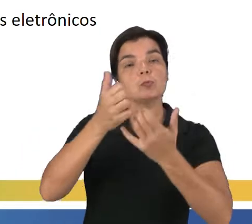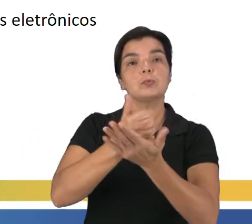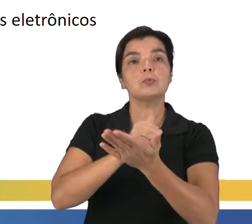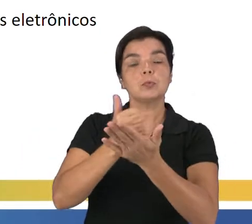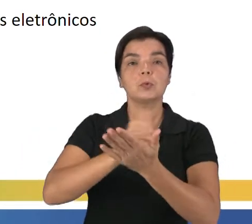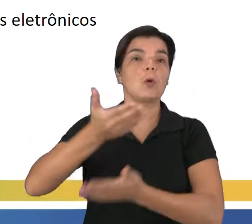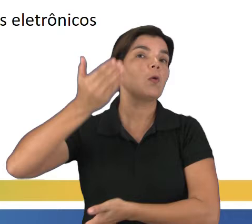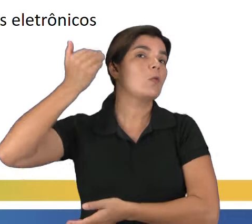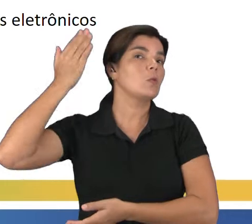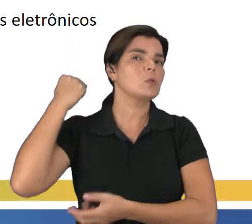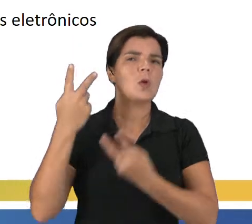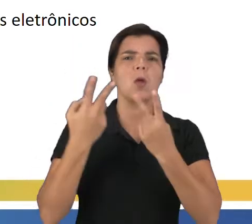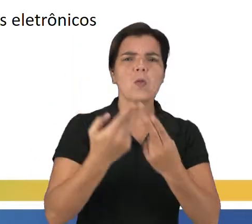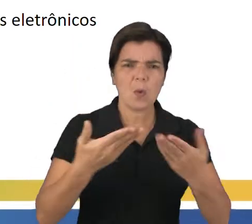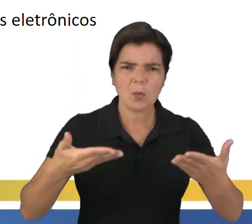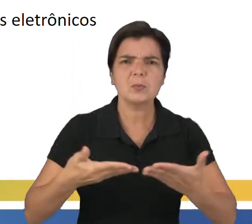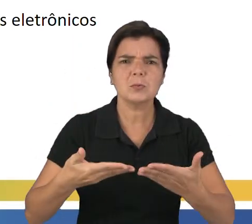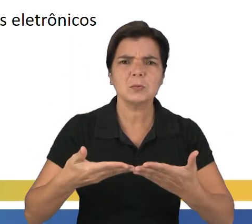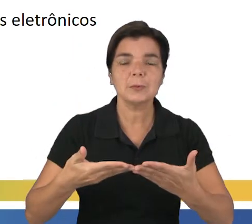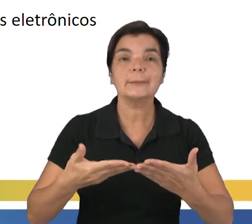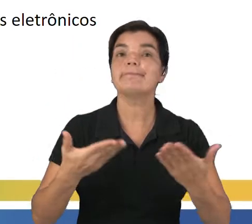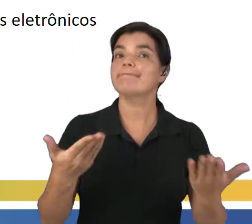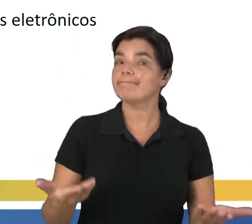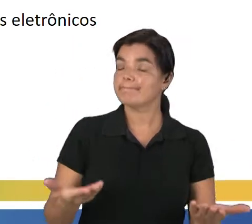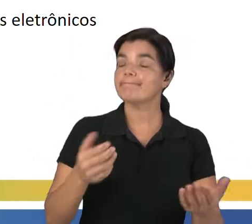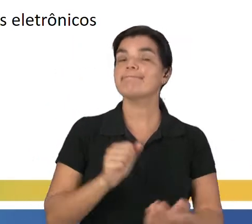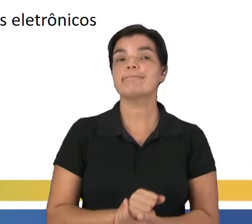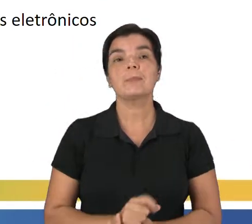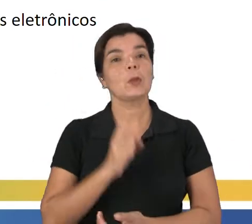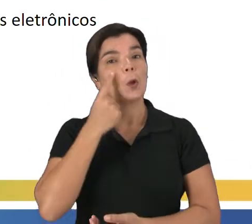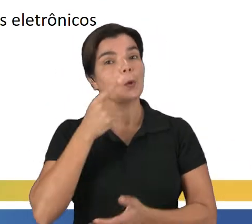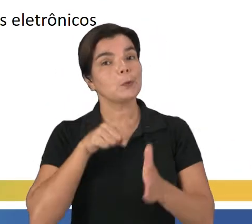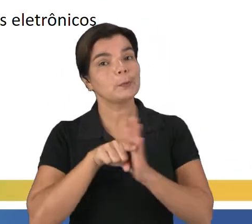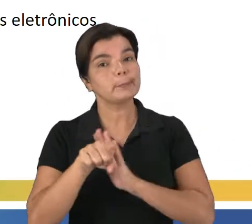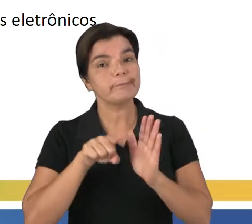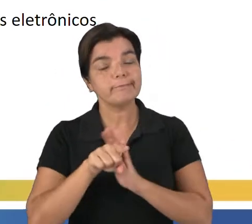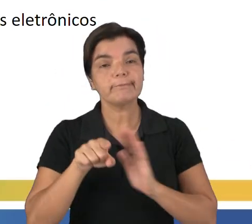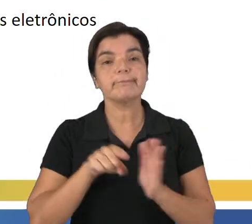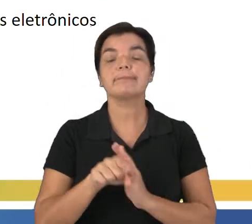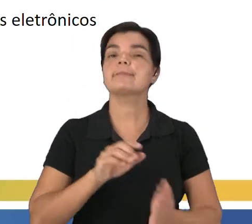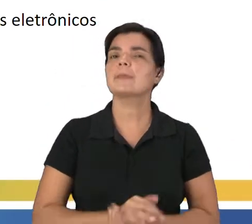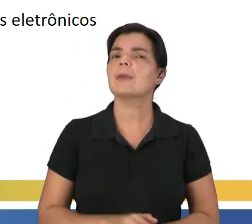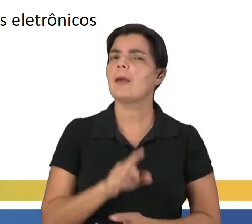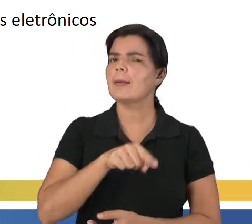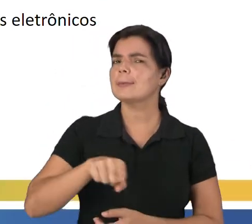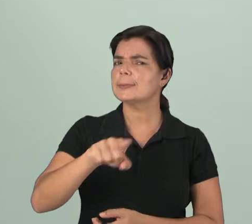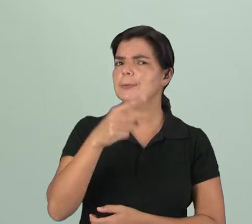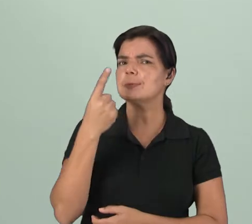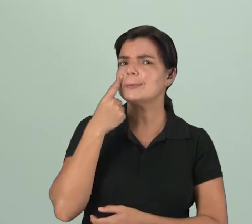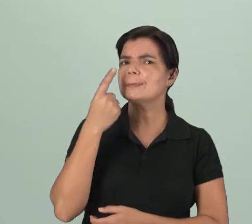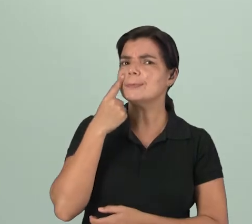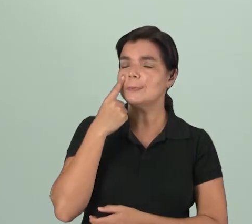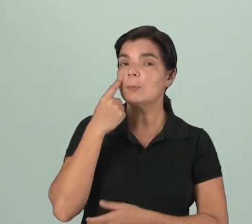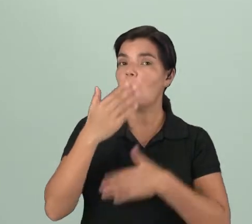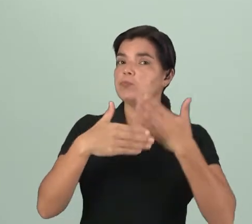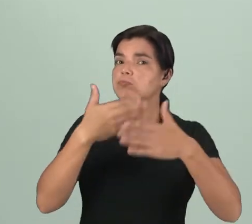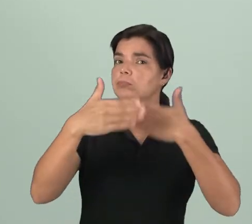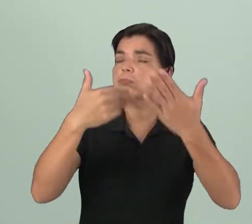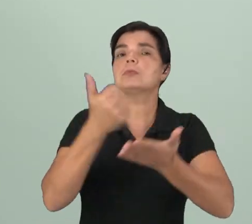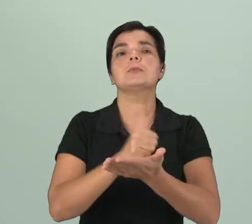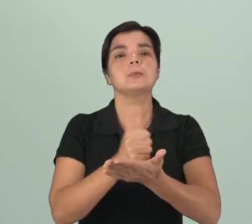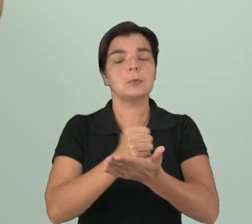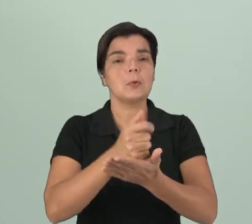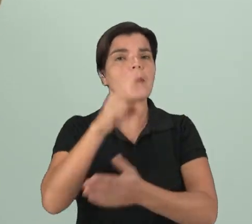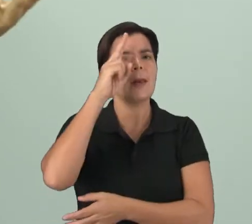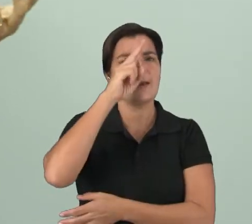jogos de antigamente são os mesmos de hoje? Então fica esse outro questionamento, né? E aí quando a gente viu aí a evolução dos